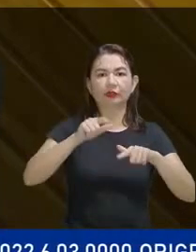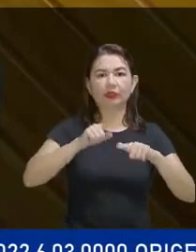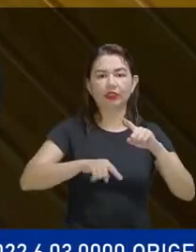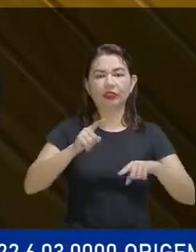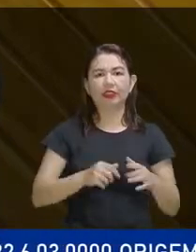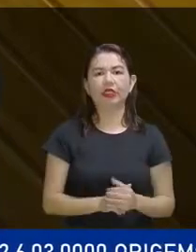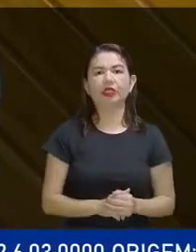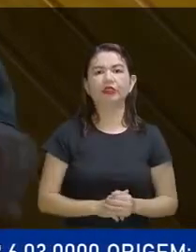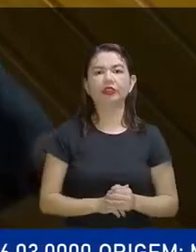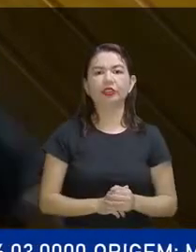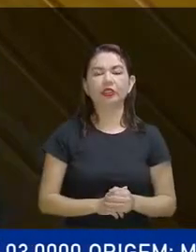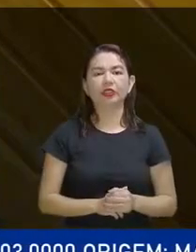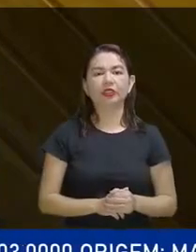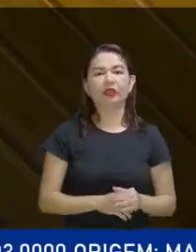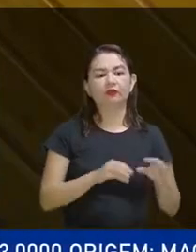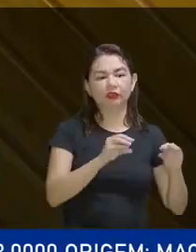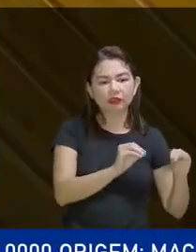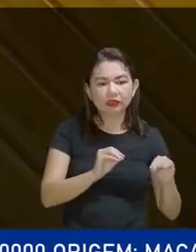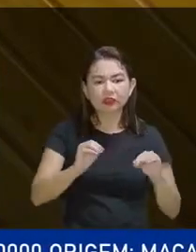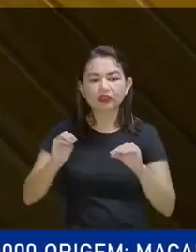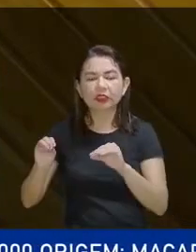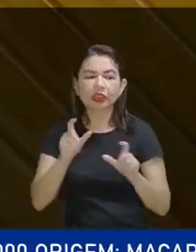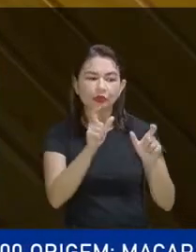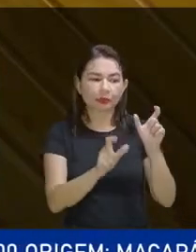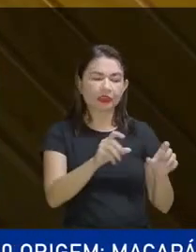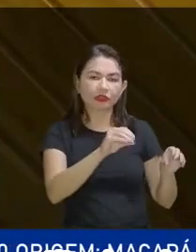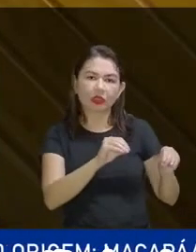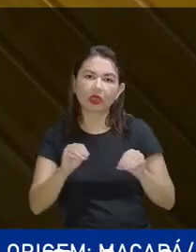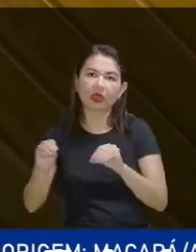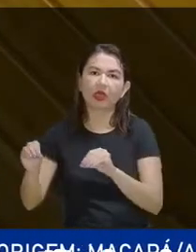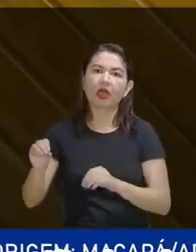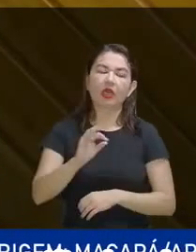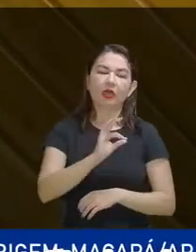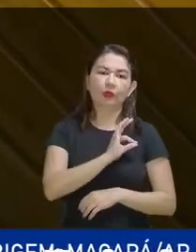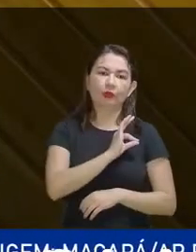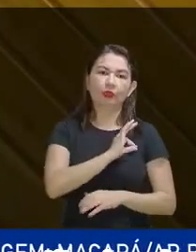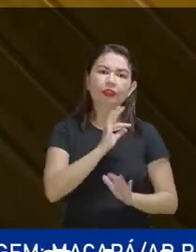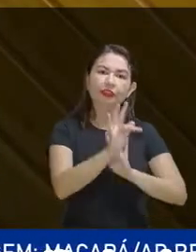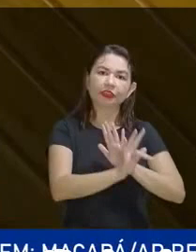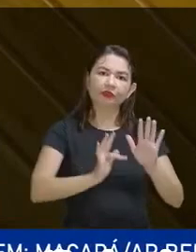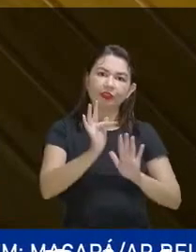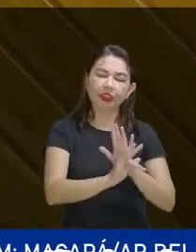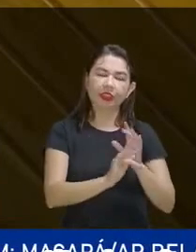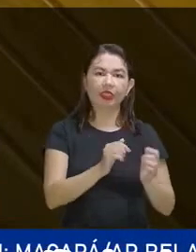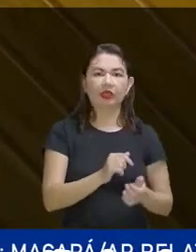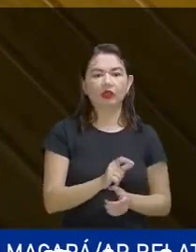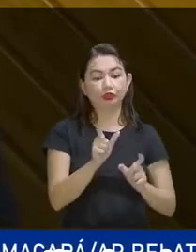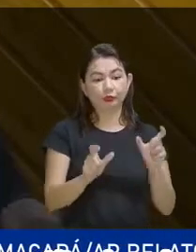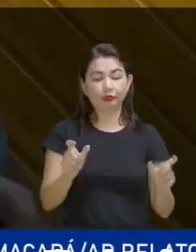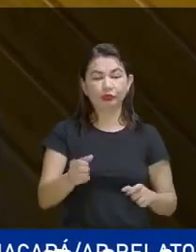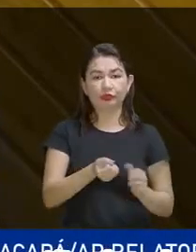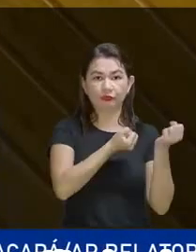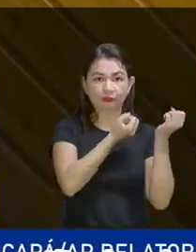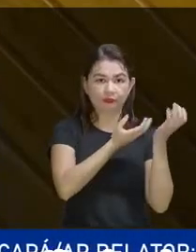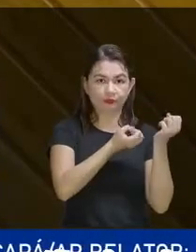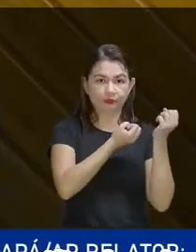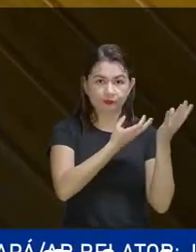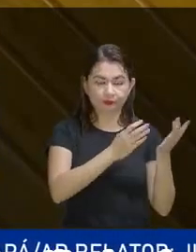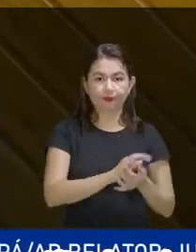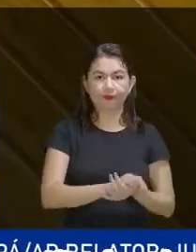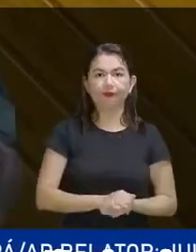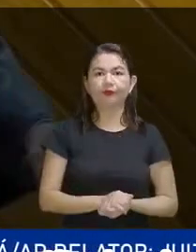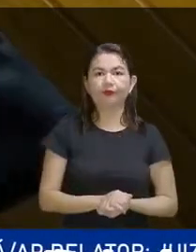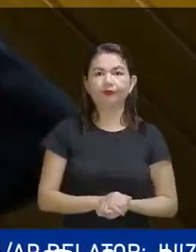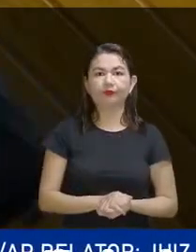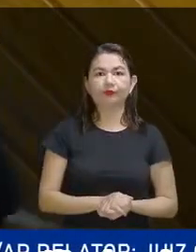Federal naquele município. Foram ouvidas, não foram comunicadas